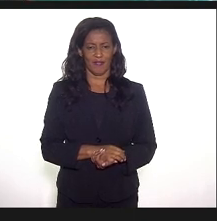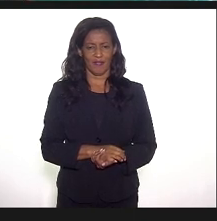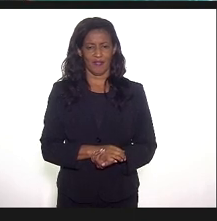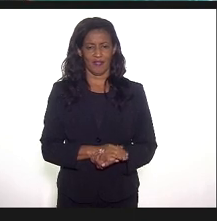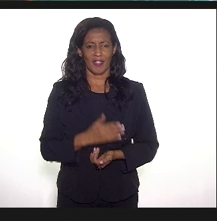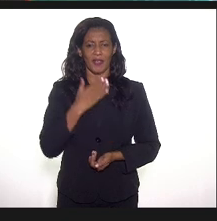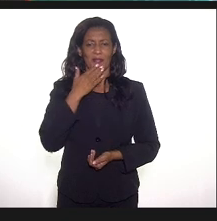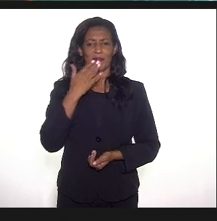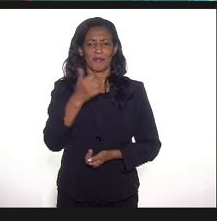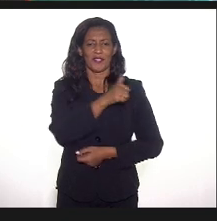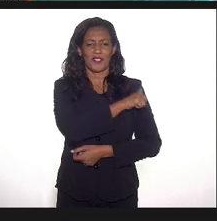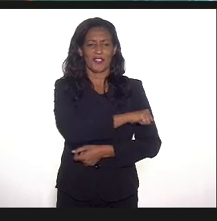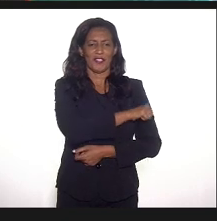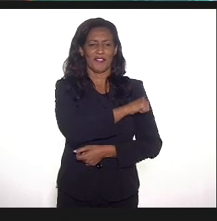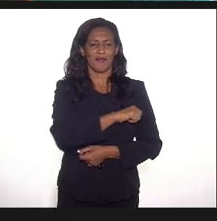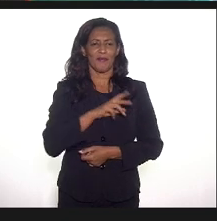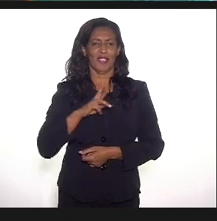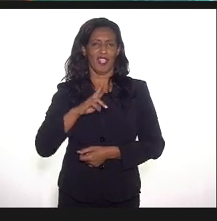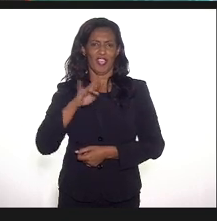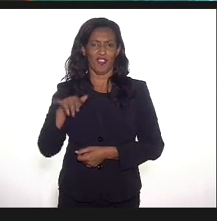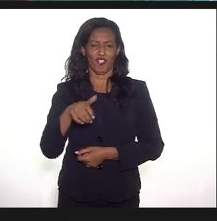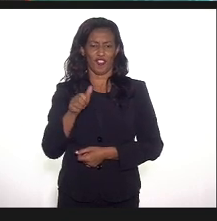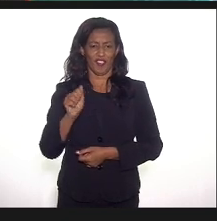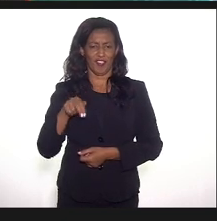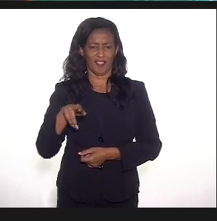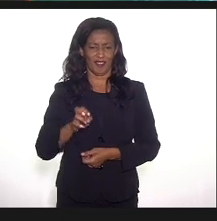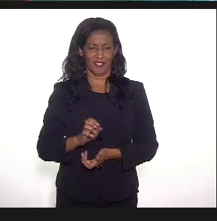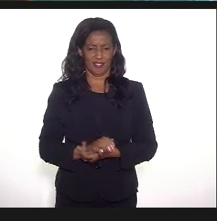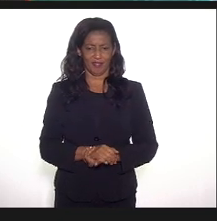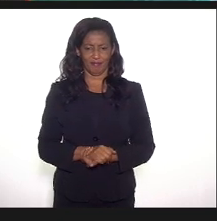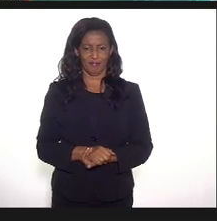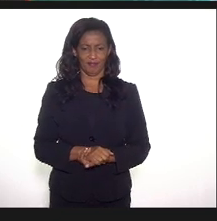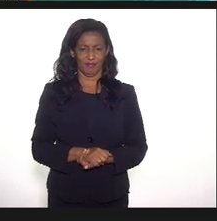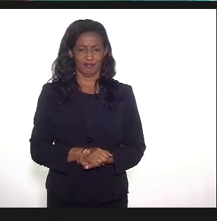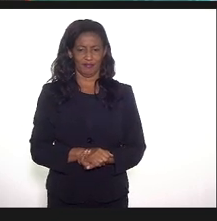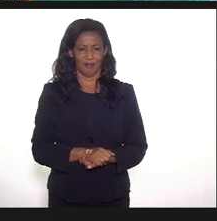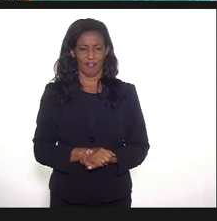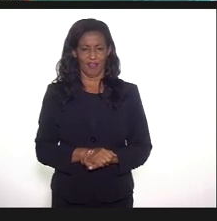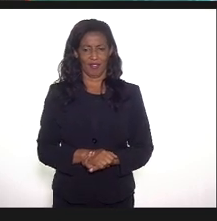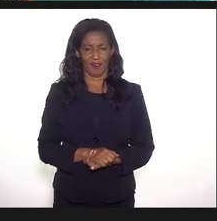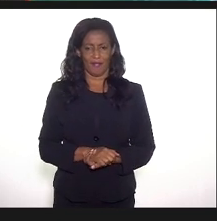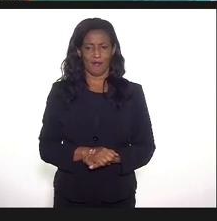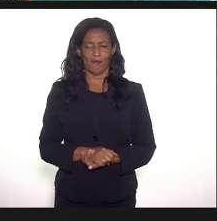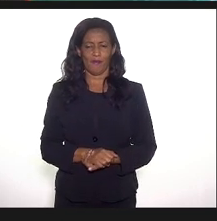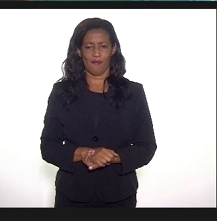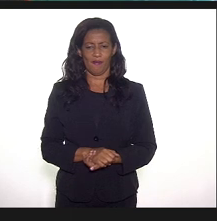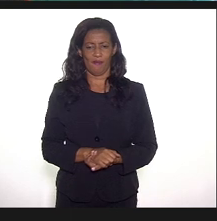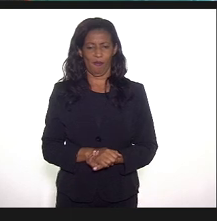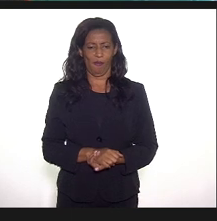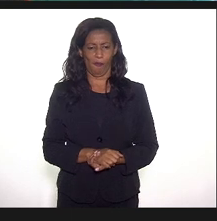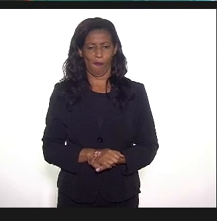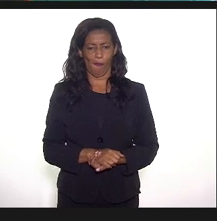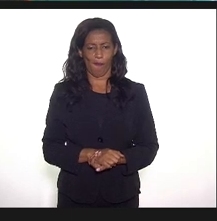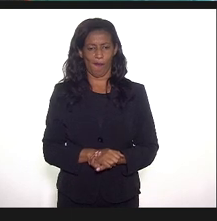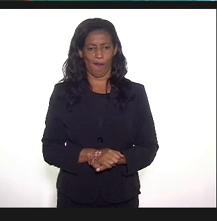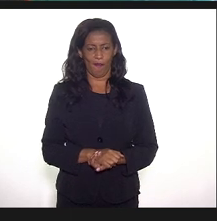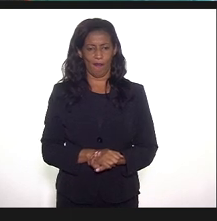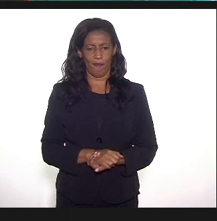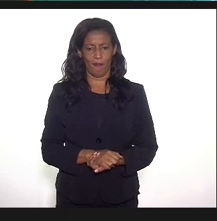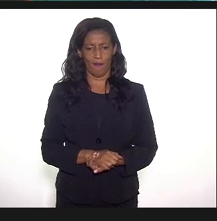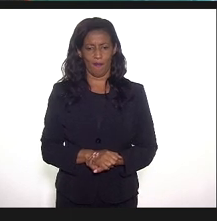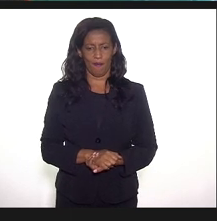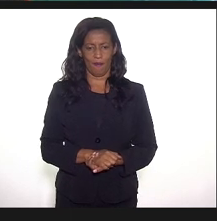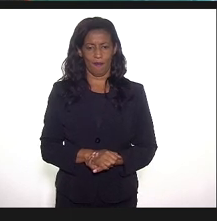enfermeira Rejane, né? Deputada enfermeira Rejane. Serafine. Enfermeira geral. Enfermeira. Vamos